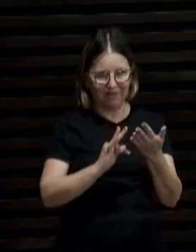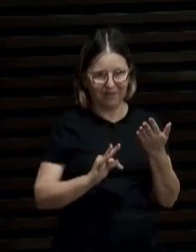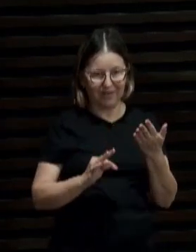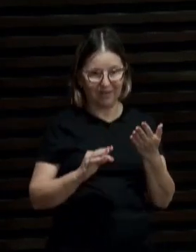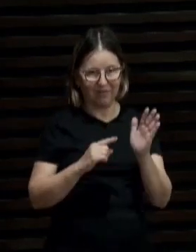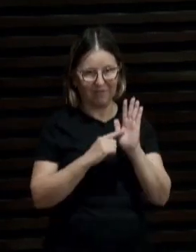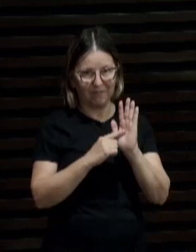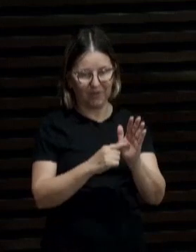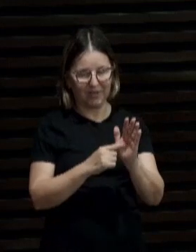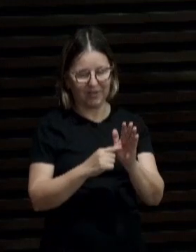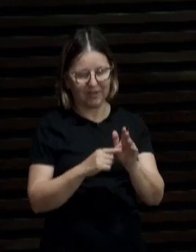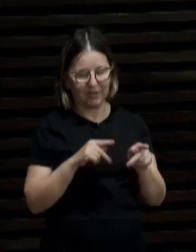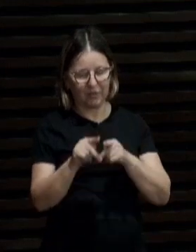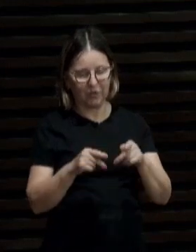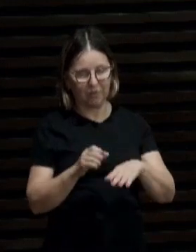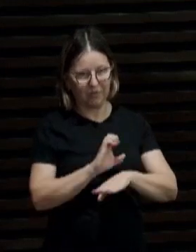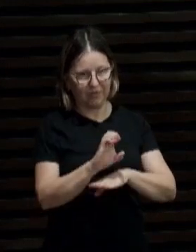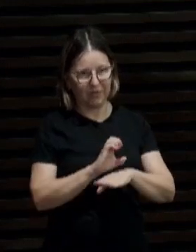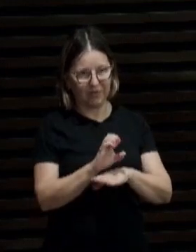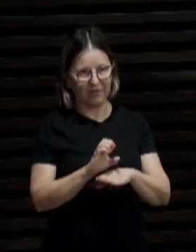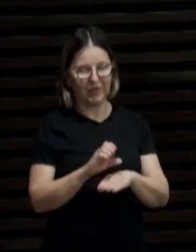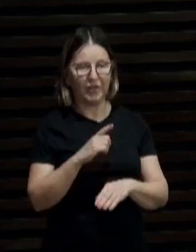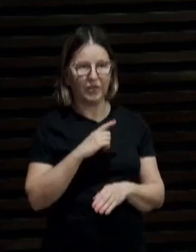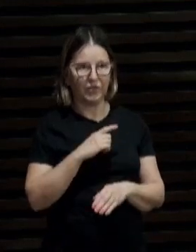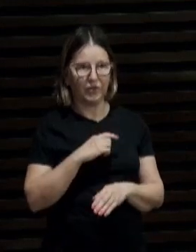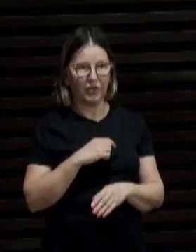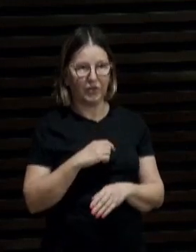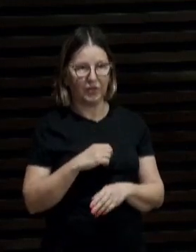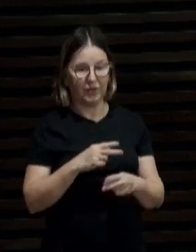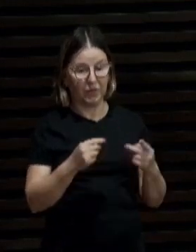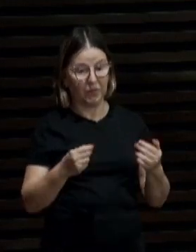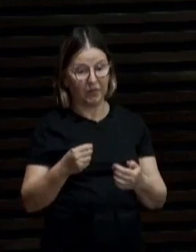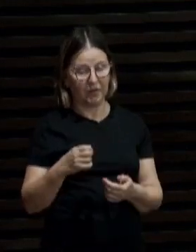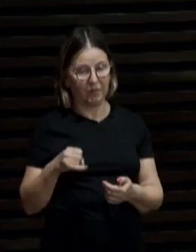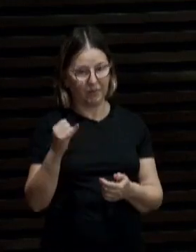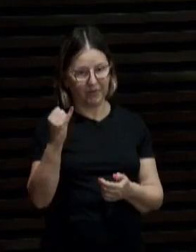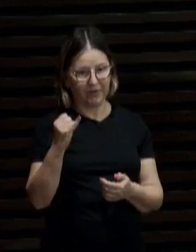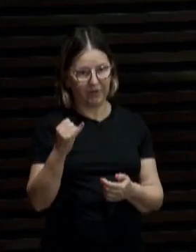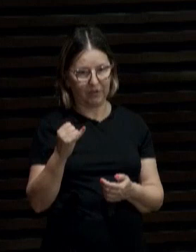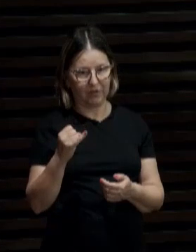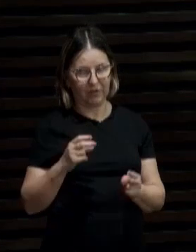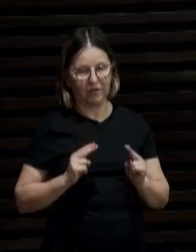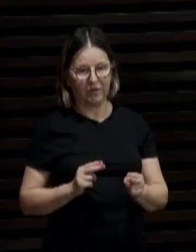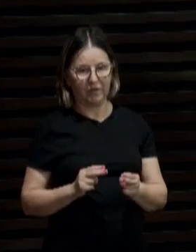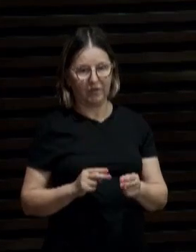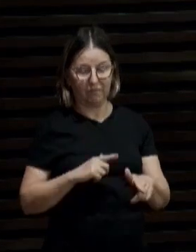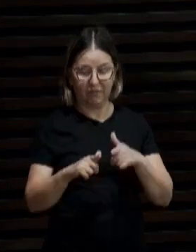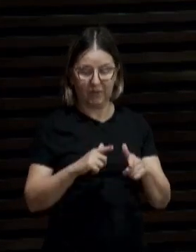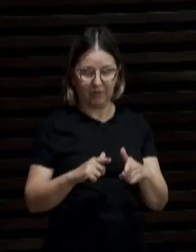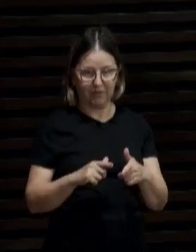ainda algumas qualidades importantes. Eles permaneciam laborosos, perseverantes e